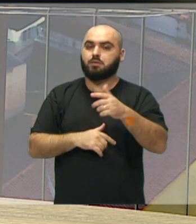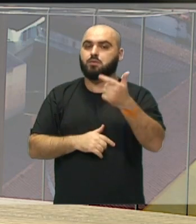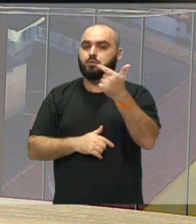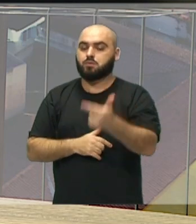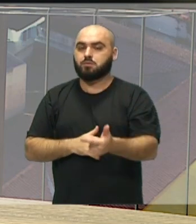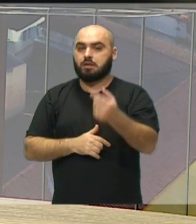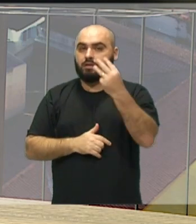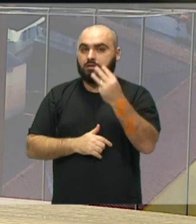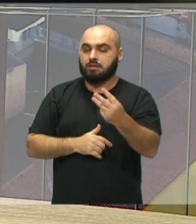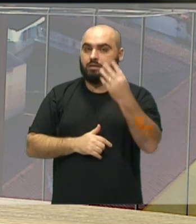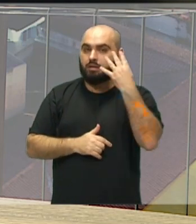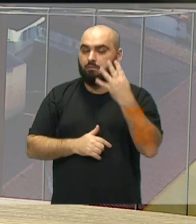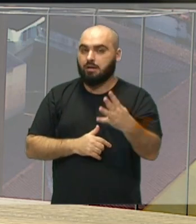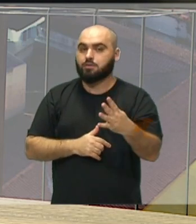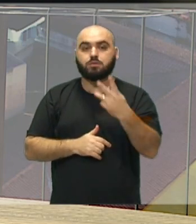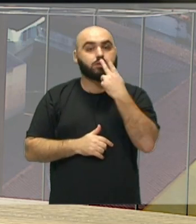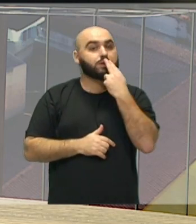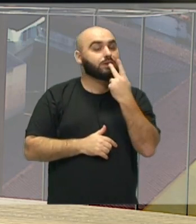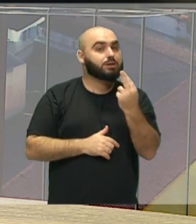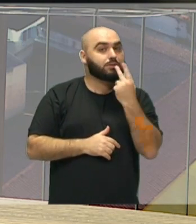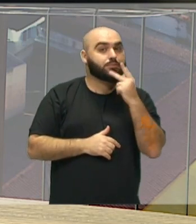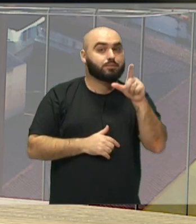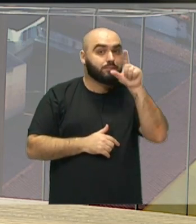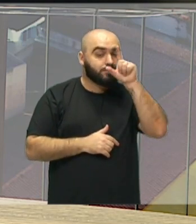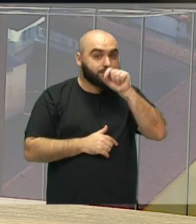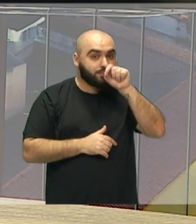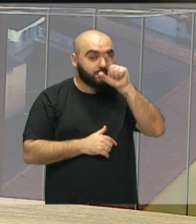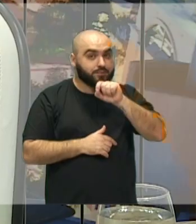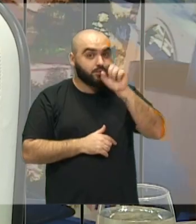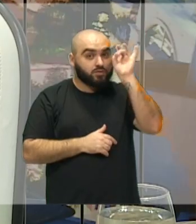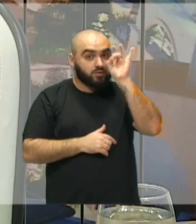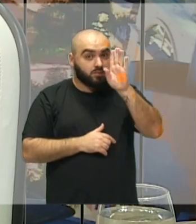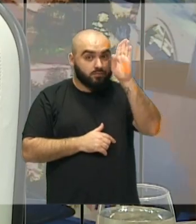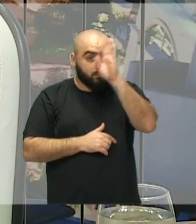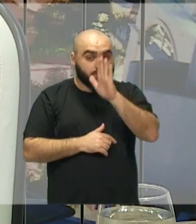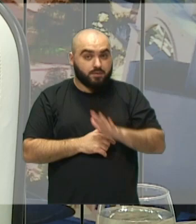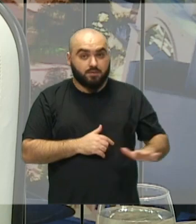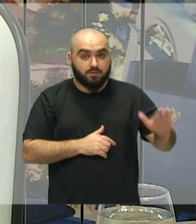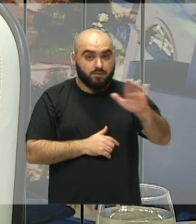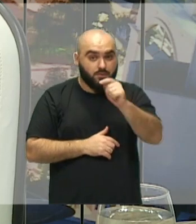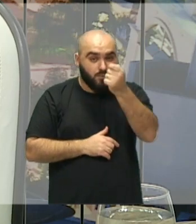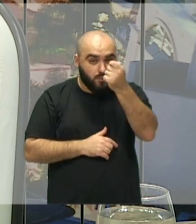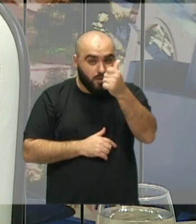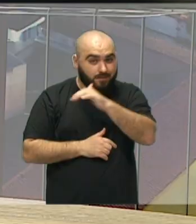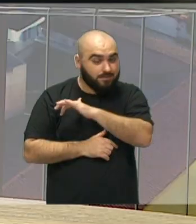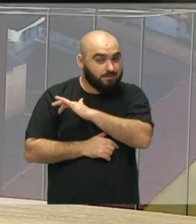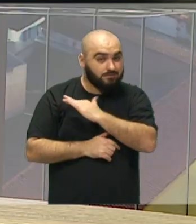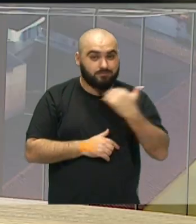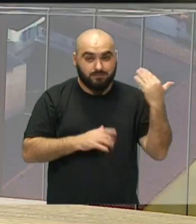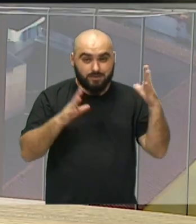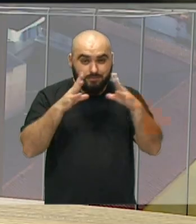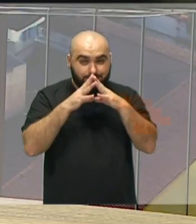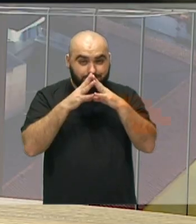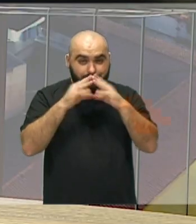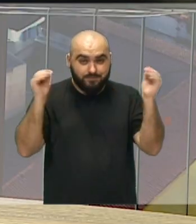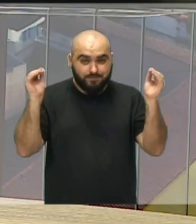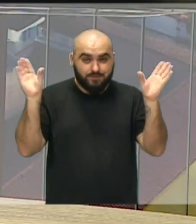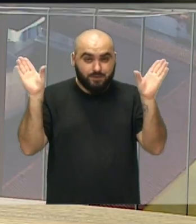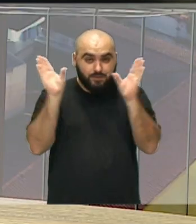234 espécies de aves, só no Brasil, em extinção. Pensa bem, pensa na